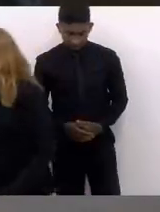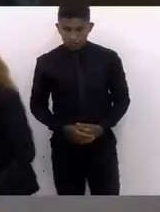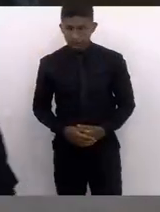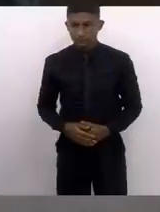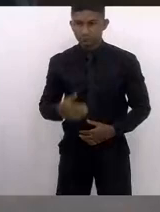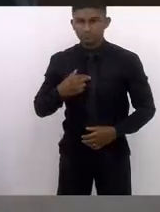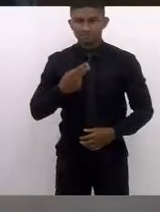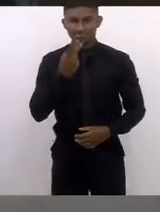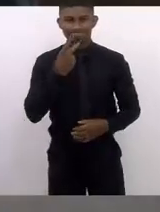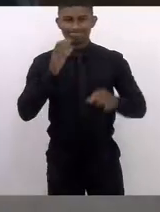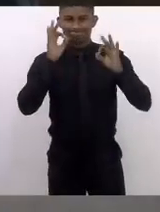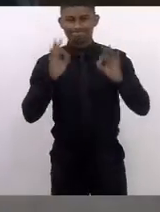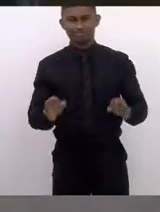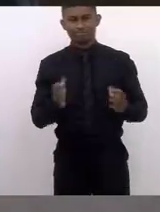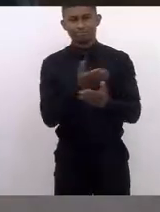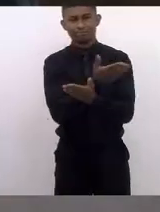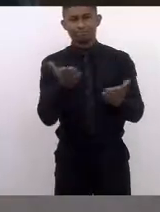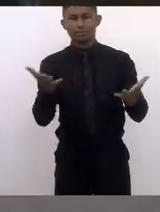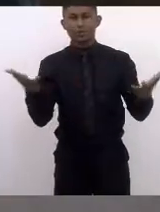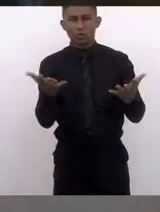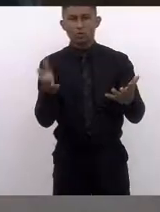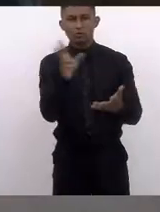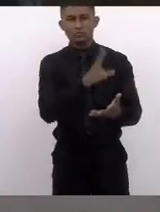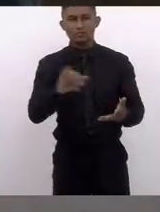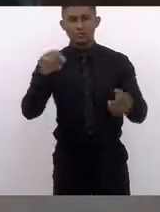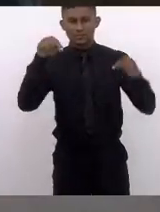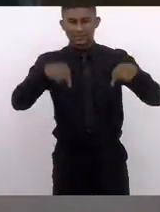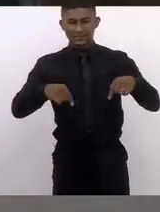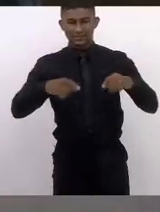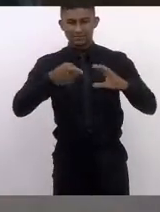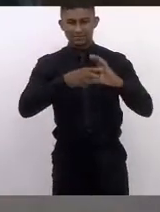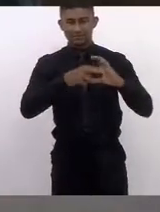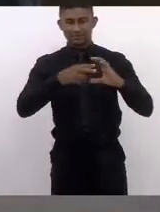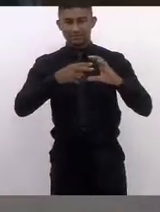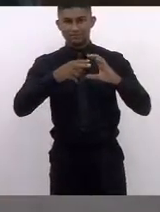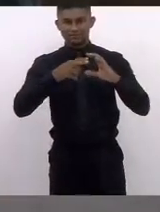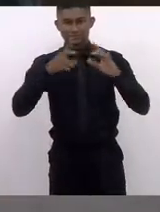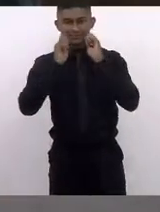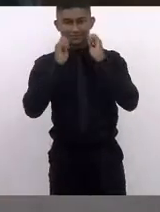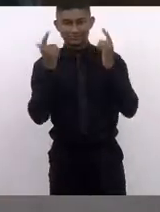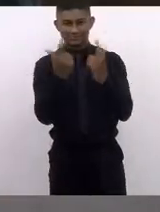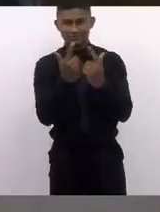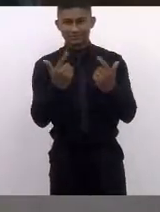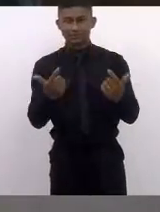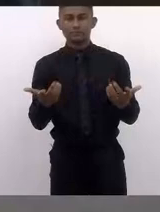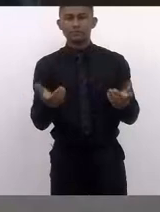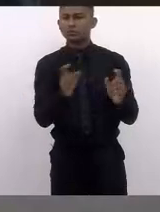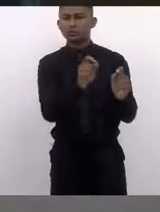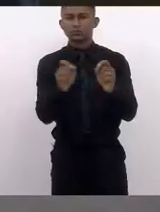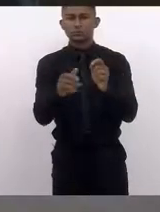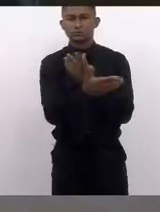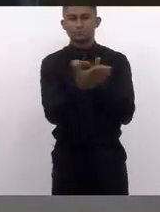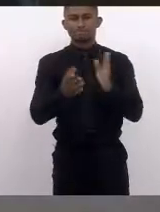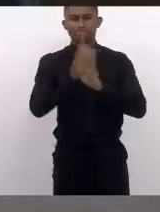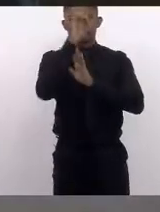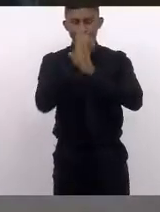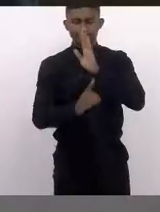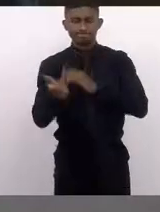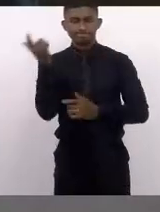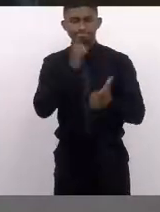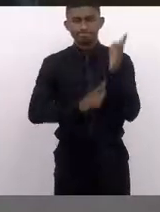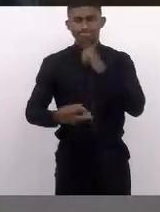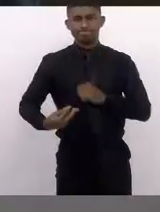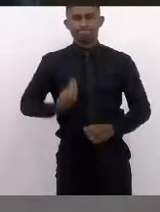vocês vocês vão estar recebendo hoje nessa casa aqui do Parlamento Fluminense é o direito de ter sobrevivido